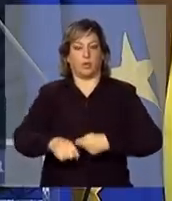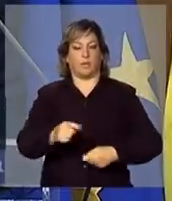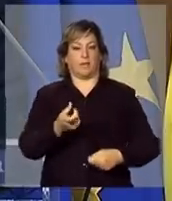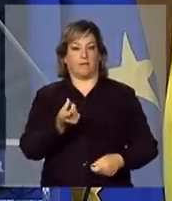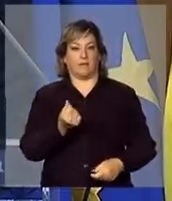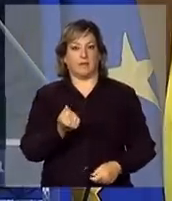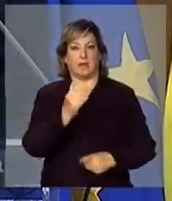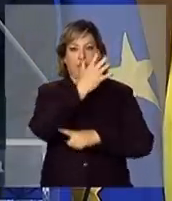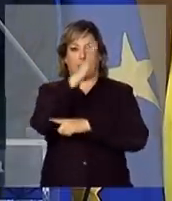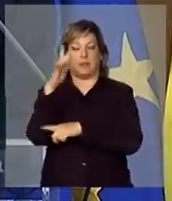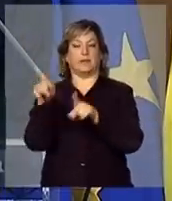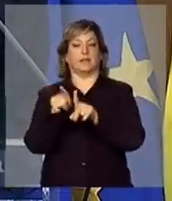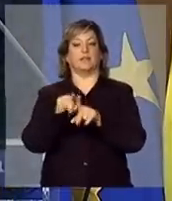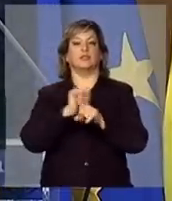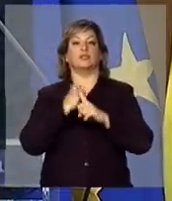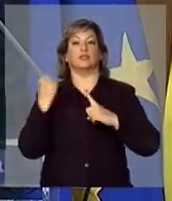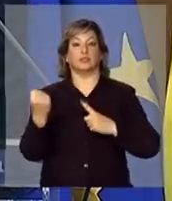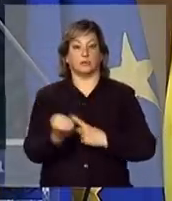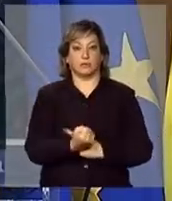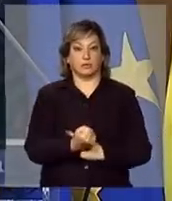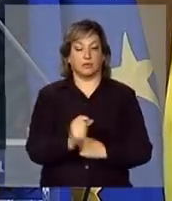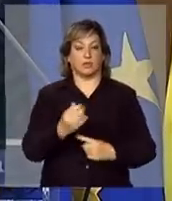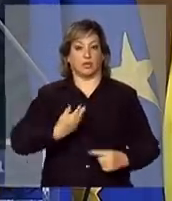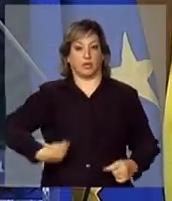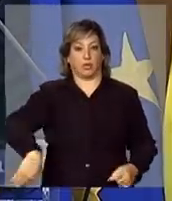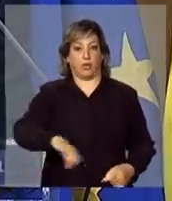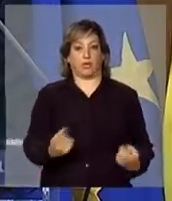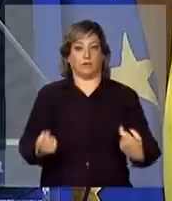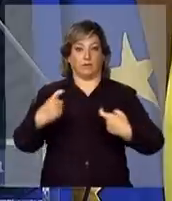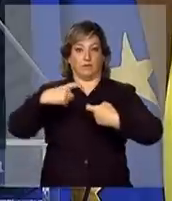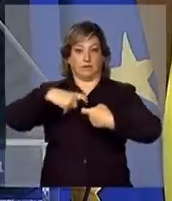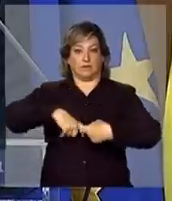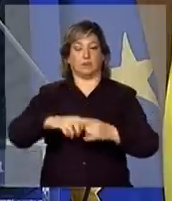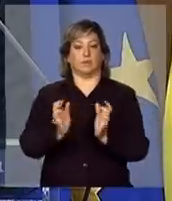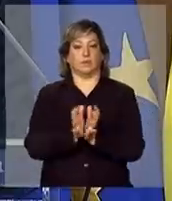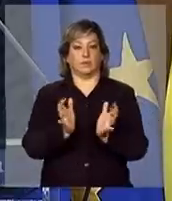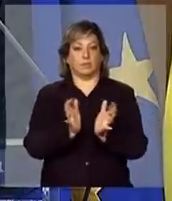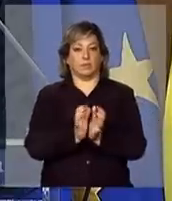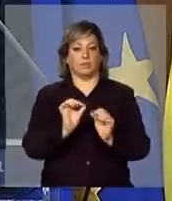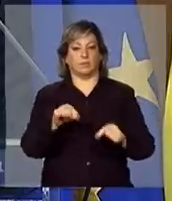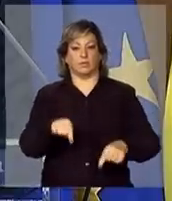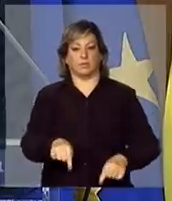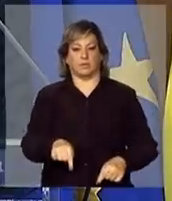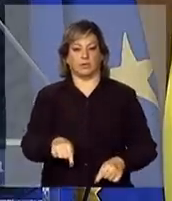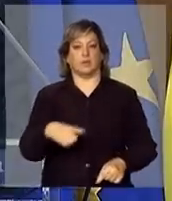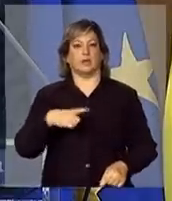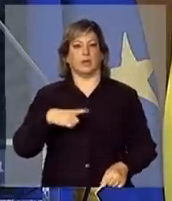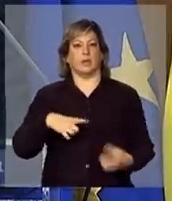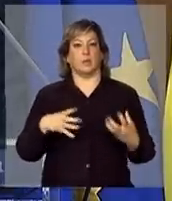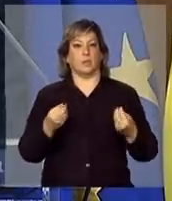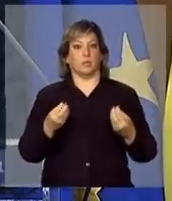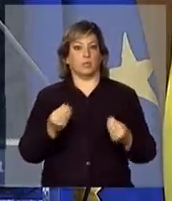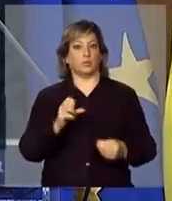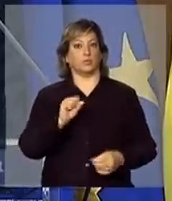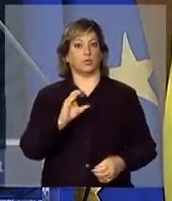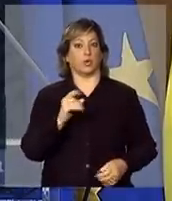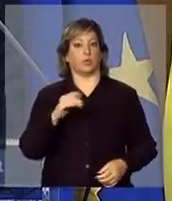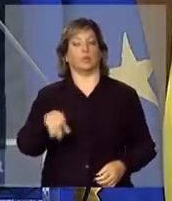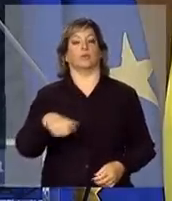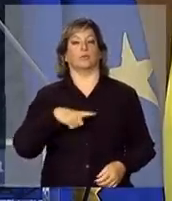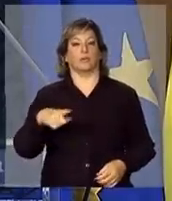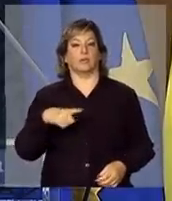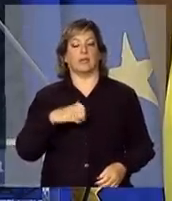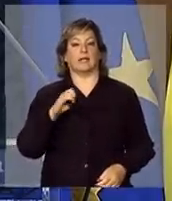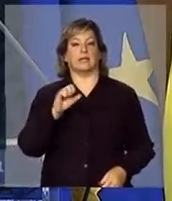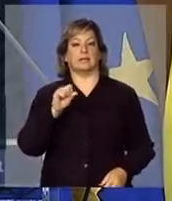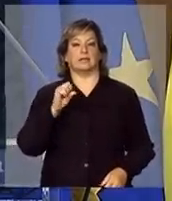científicas e sociais. Nossos vínculos econômicos e comerciais continuam extremamente sólido. O estoque de